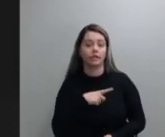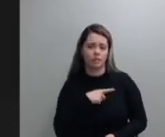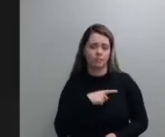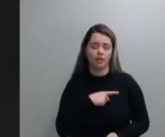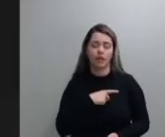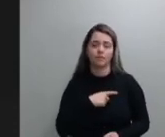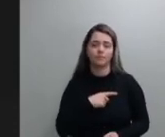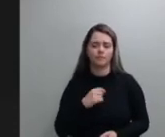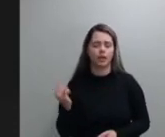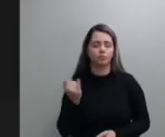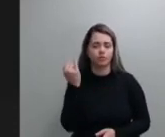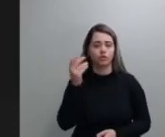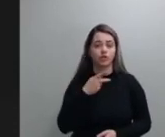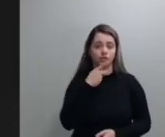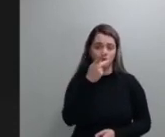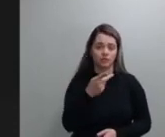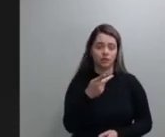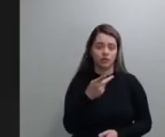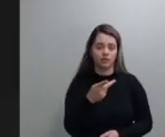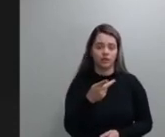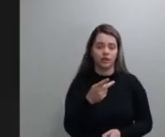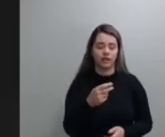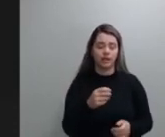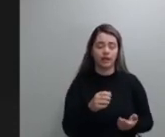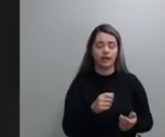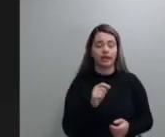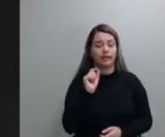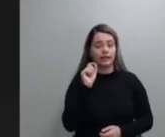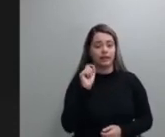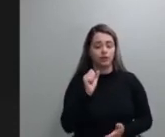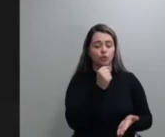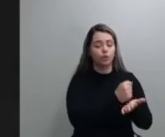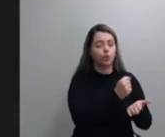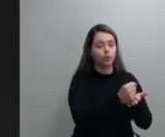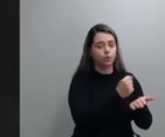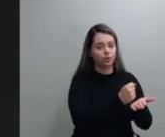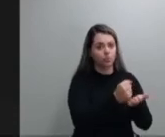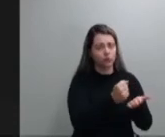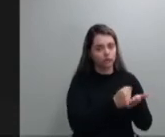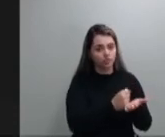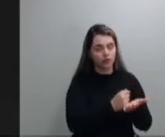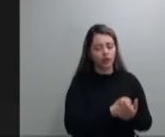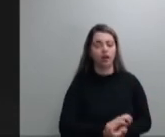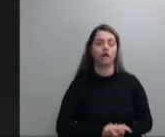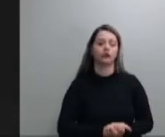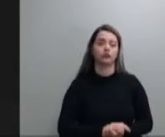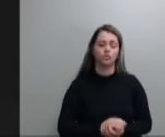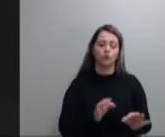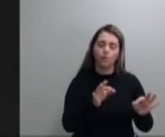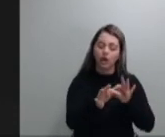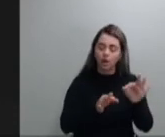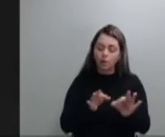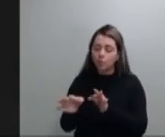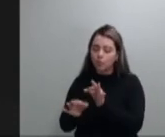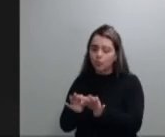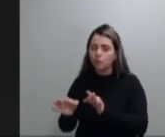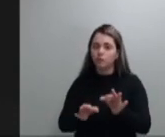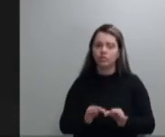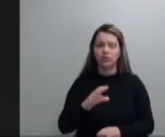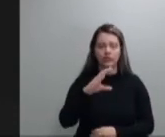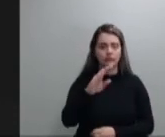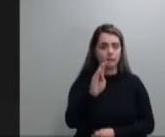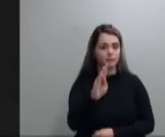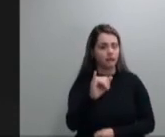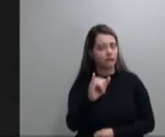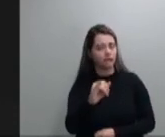em que a Praxé controladora da White Martins adquiriu o controle acionário da também americana CDI o